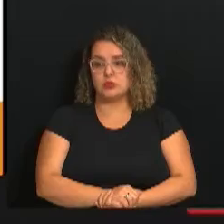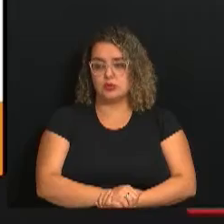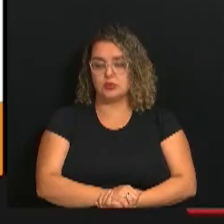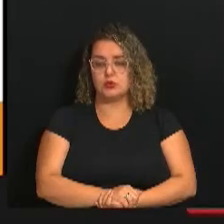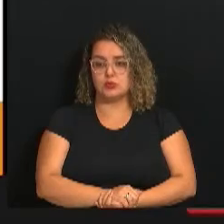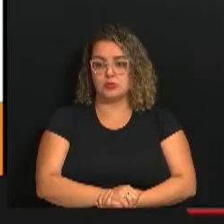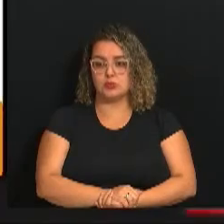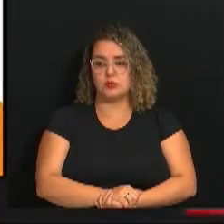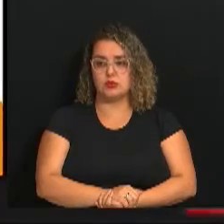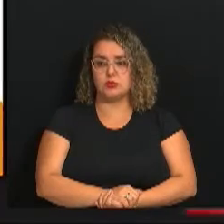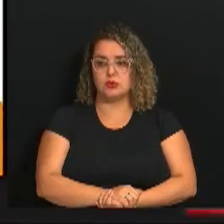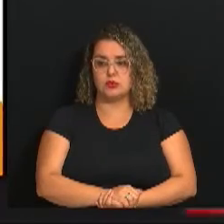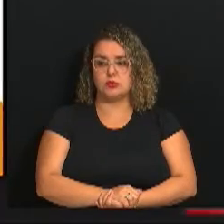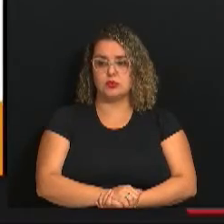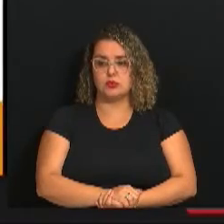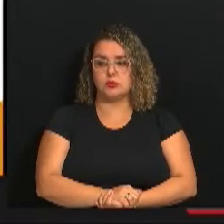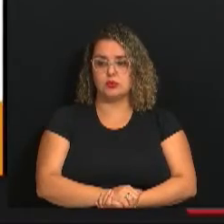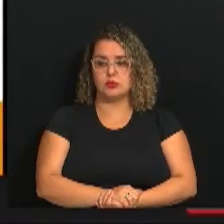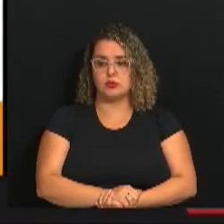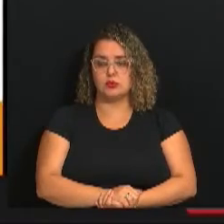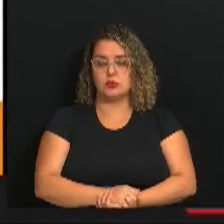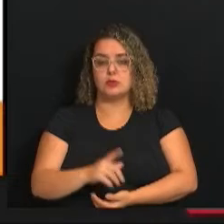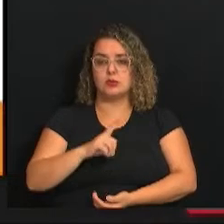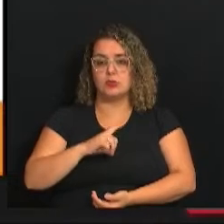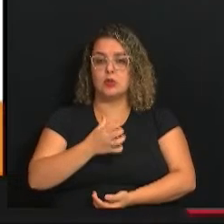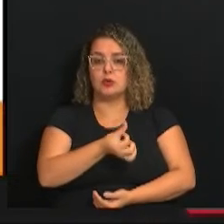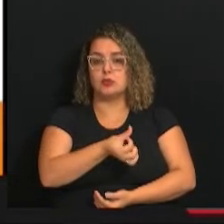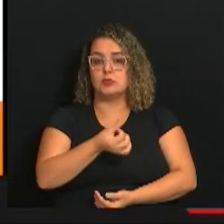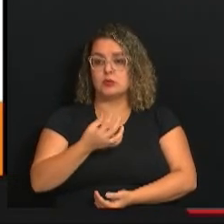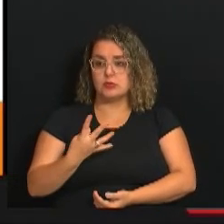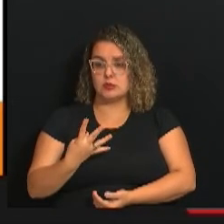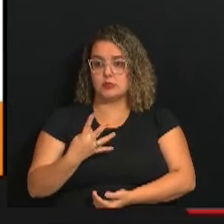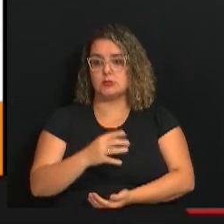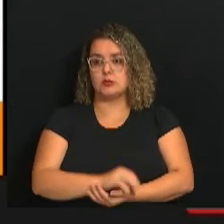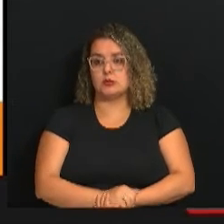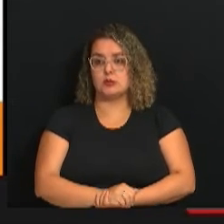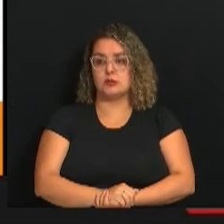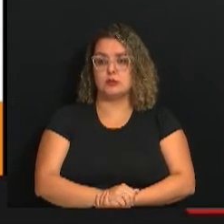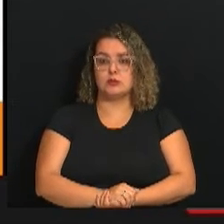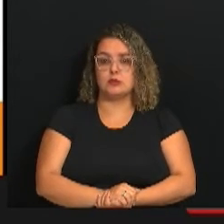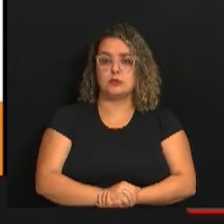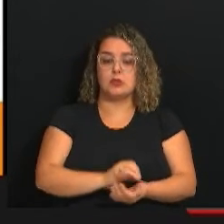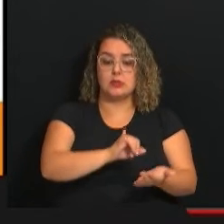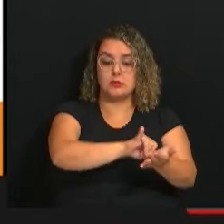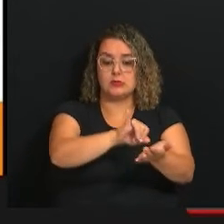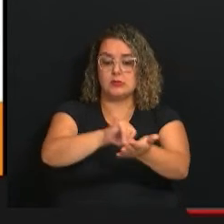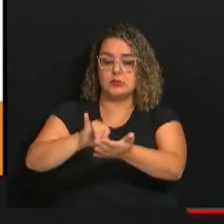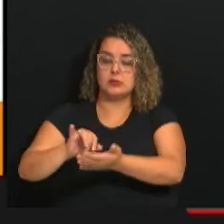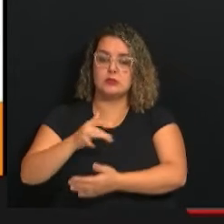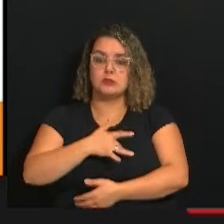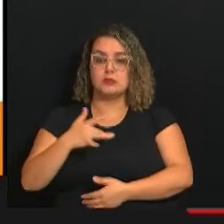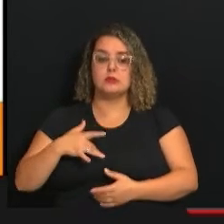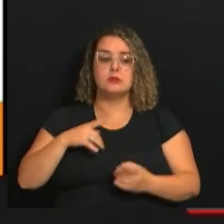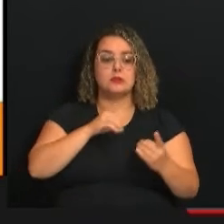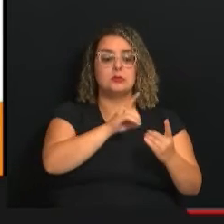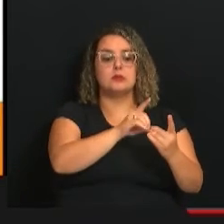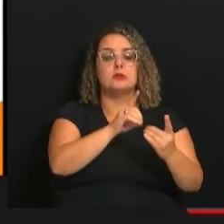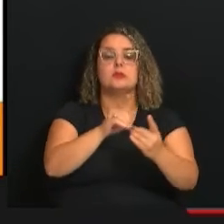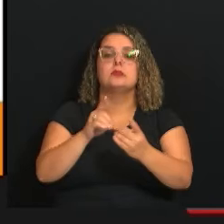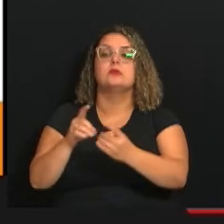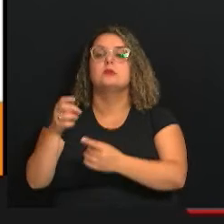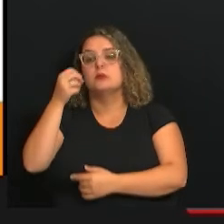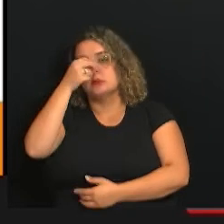48 leitos, nós temos 27 ocupados. E a gente lembra agora, Gabriel, vacinação Covid e vacinação gripe, né?